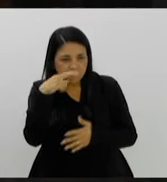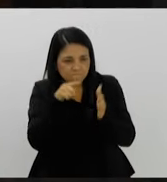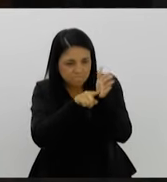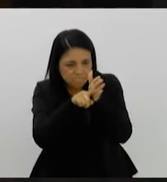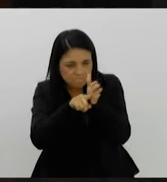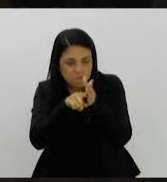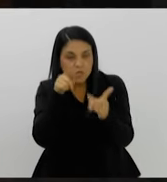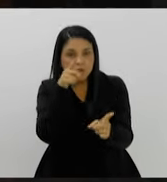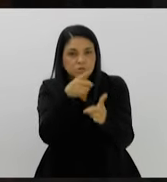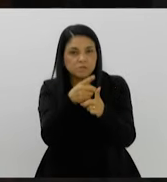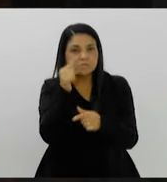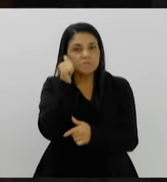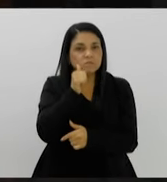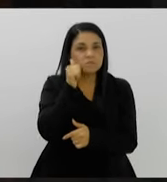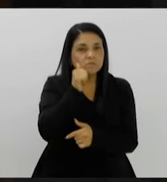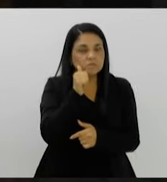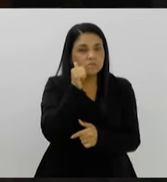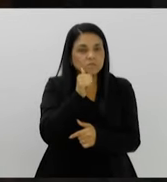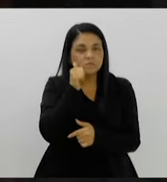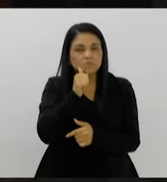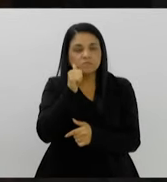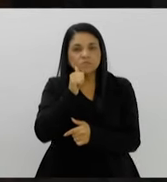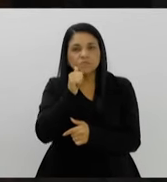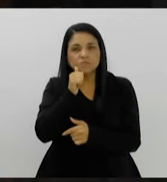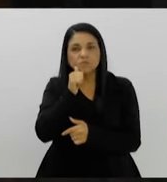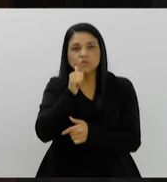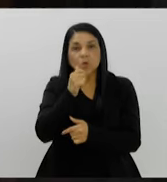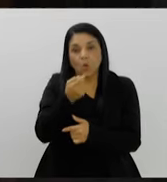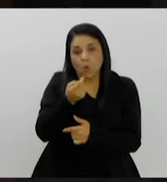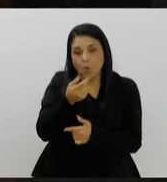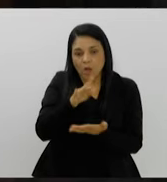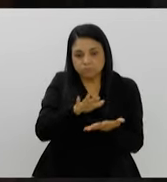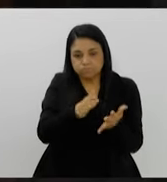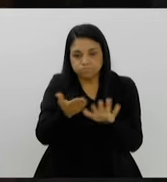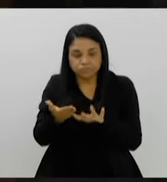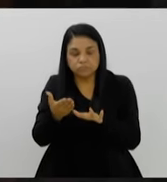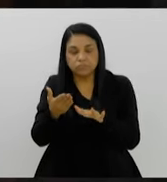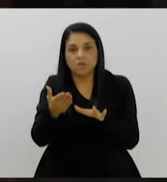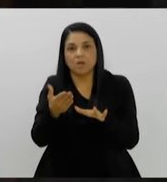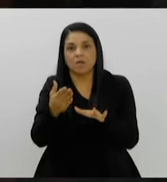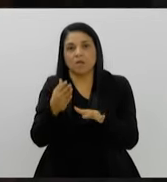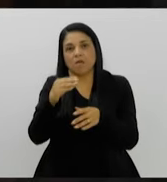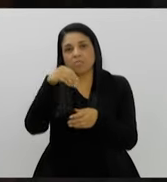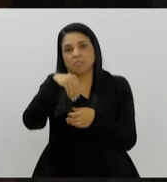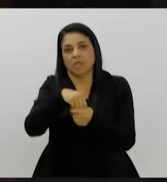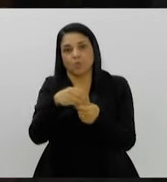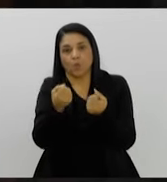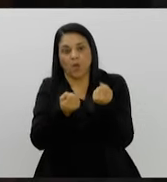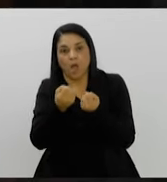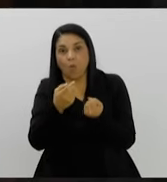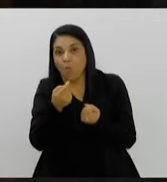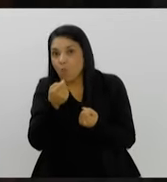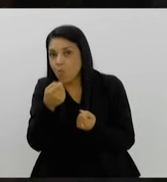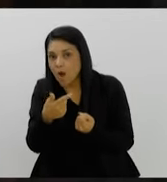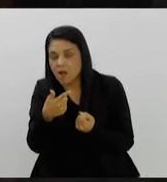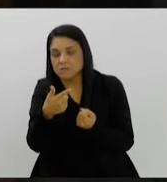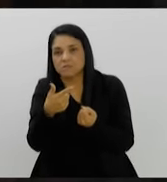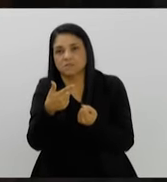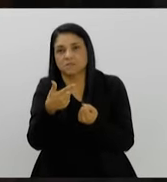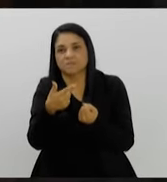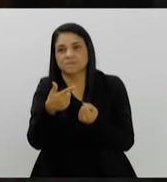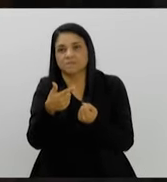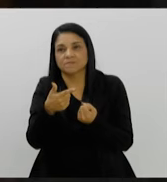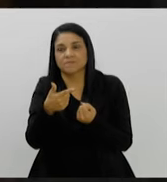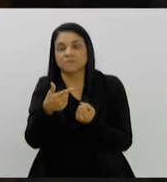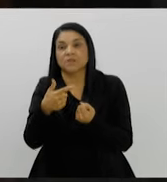uma senhora quase que vindo a óbito em cima de um carro que estava em cima de uma prancha num reboque e na